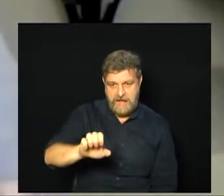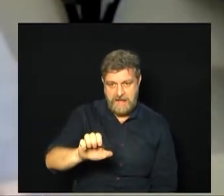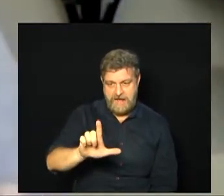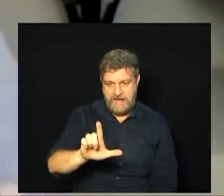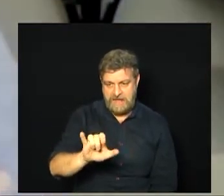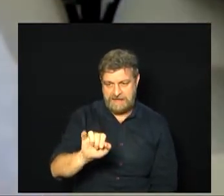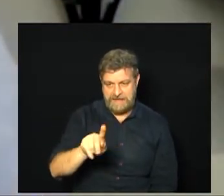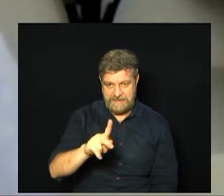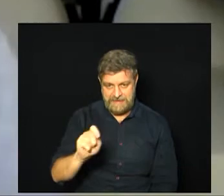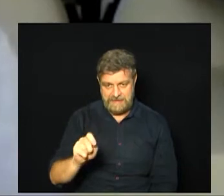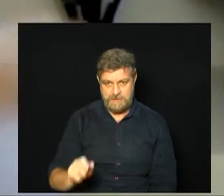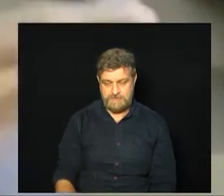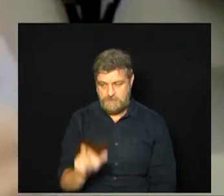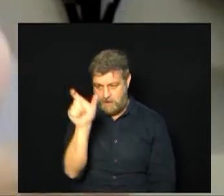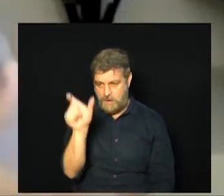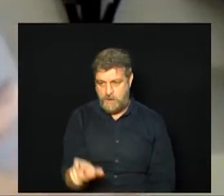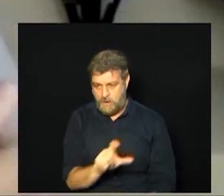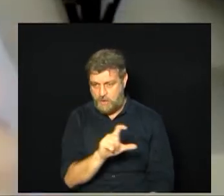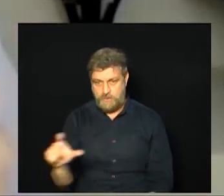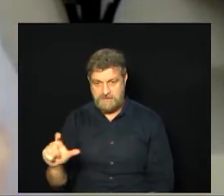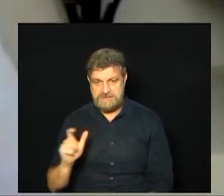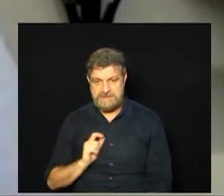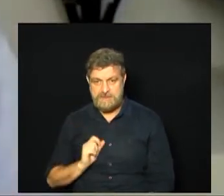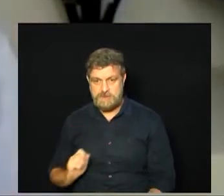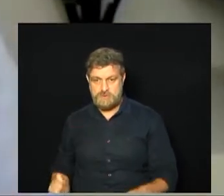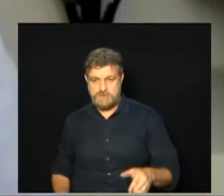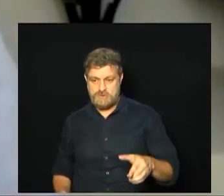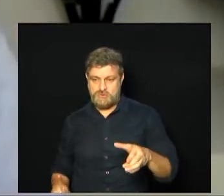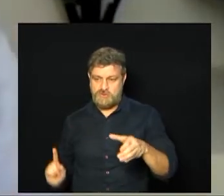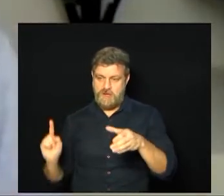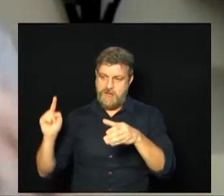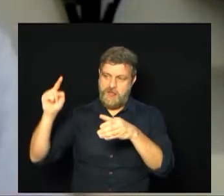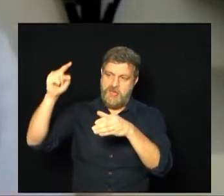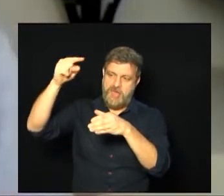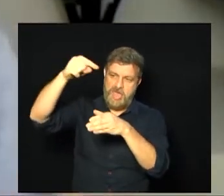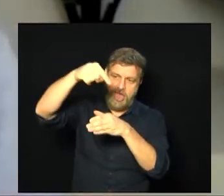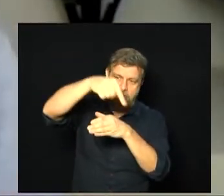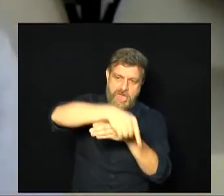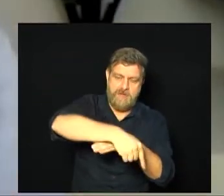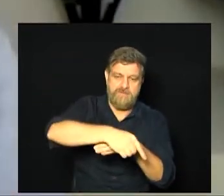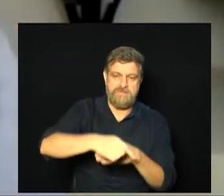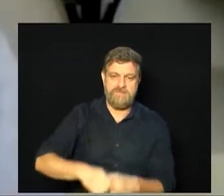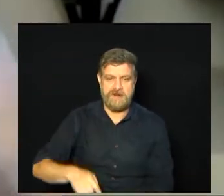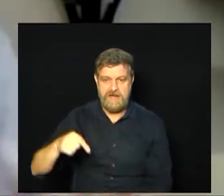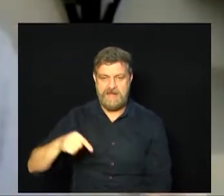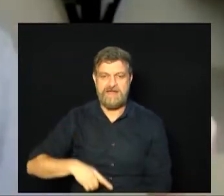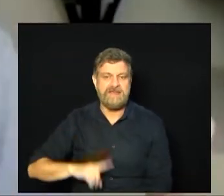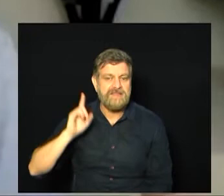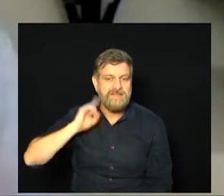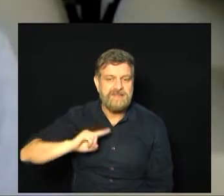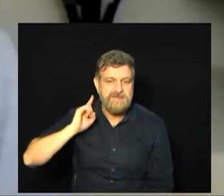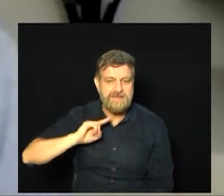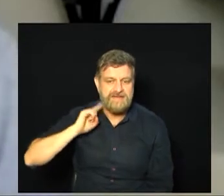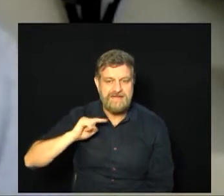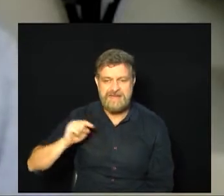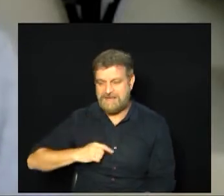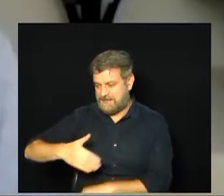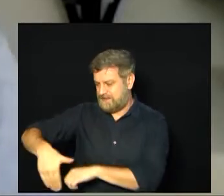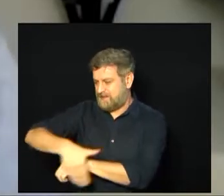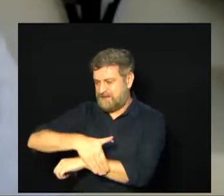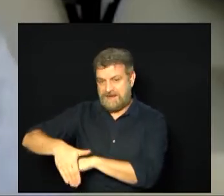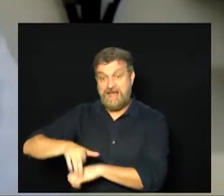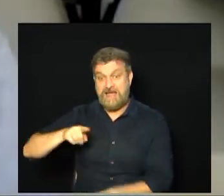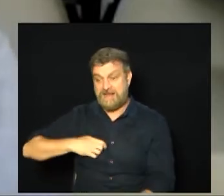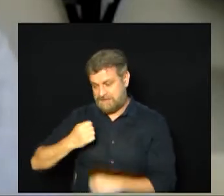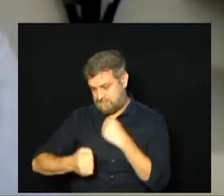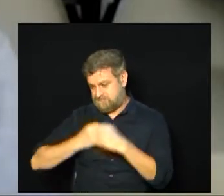do Cruzeiro à época, deu fora do Mineirão. Então, eu até brinco no livro que o Elinho já não jogava futebol de rua, porque senão ele era